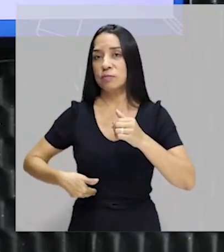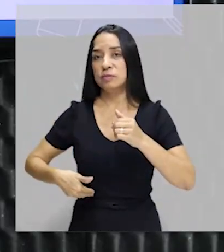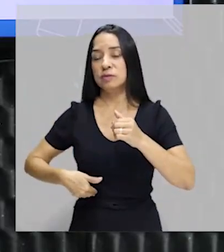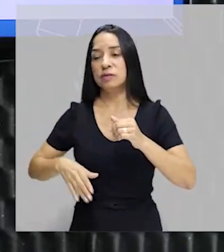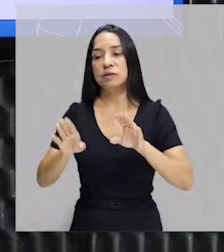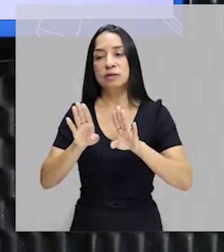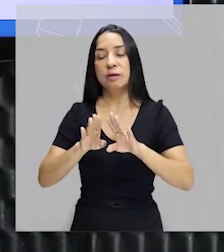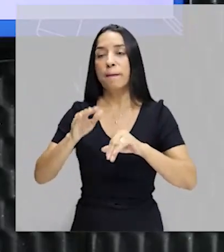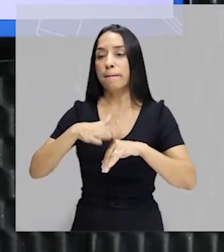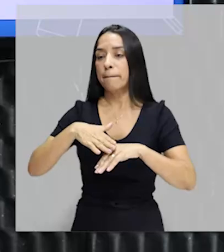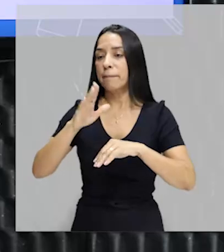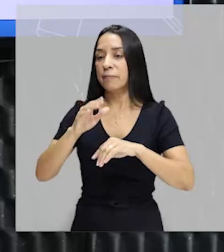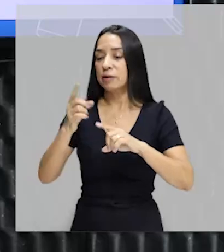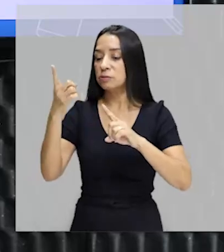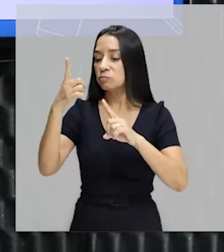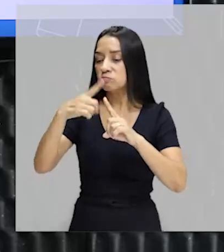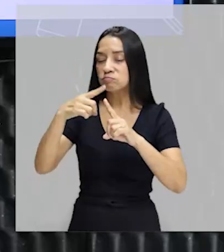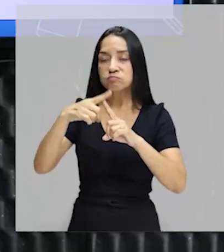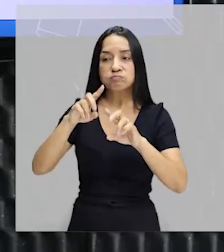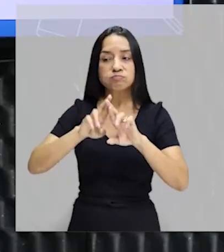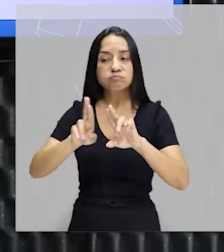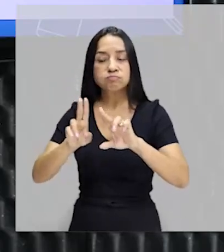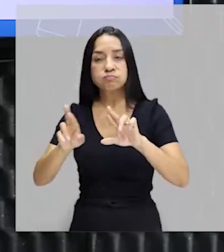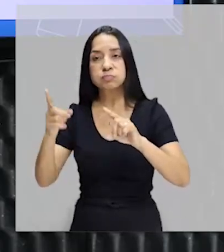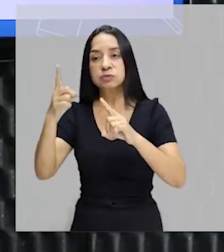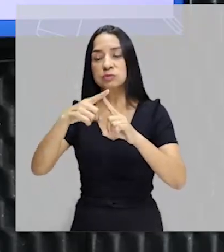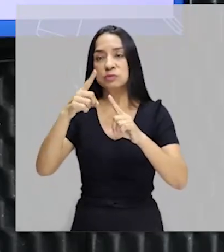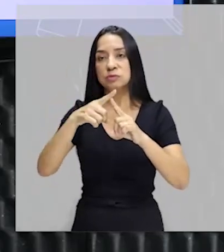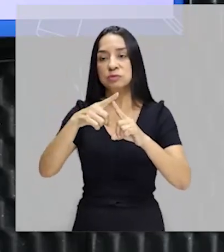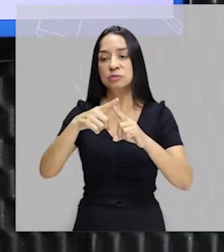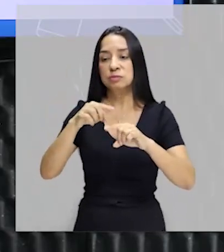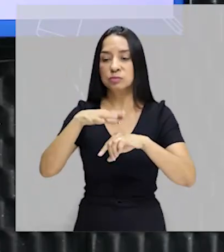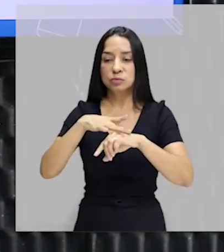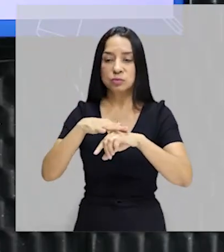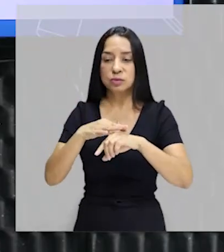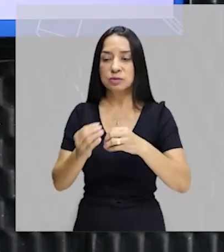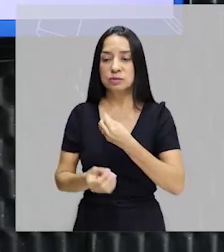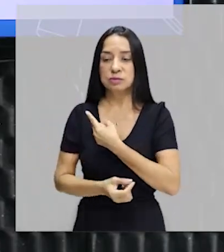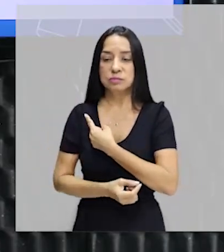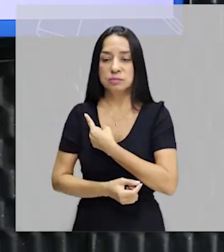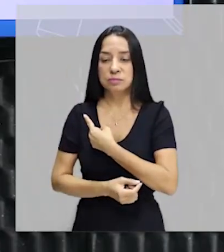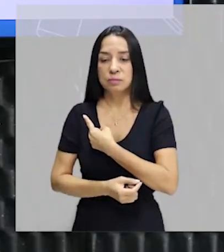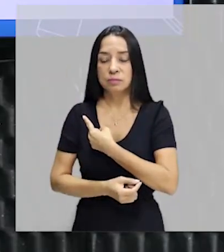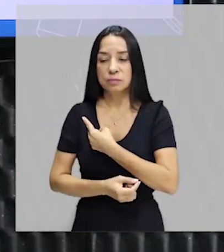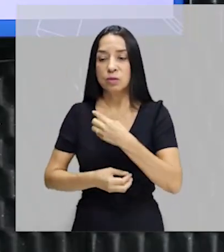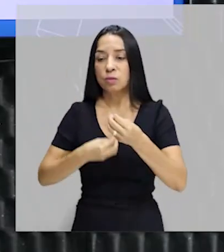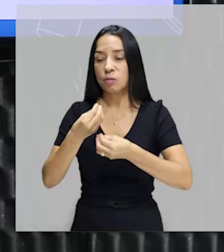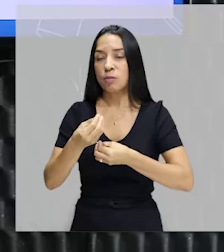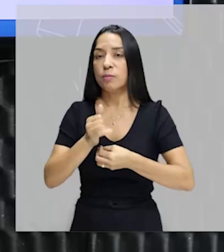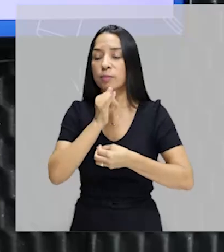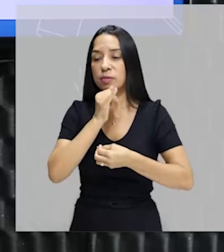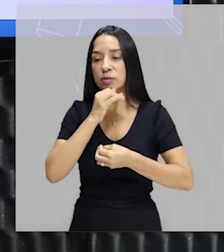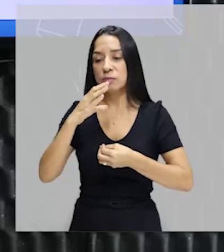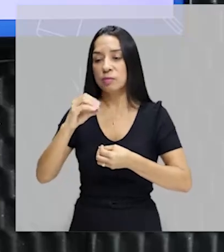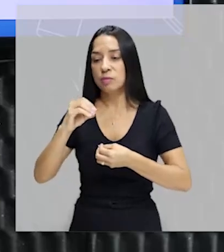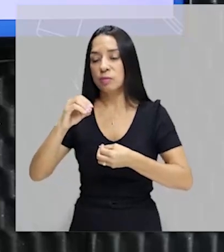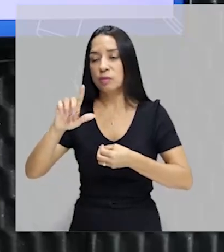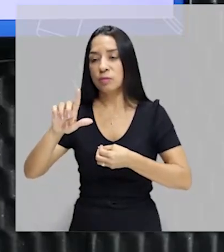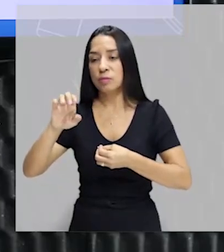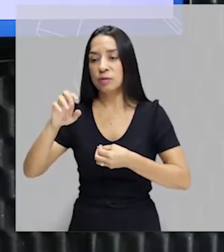aos mais diversos tipos de doença, como é o caso da cólera, tá? Viviam